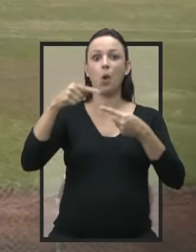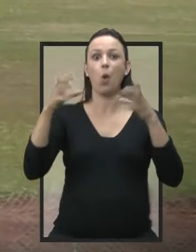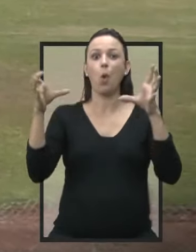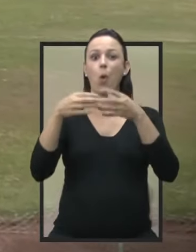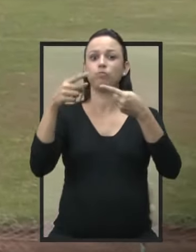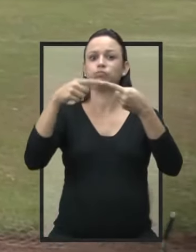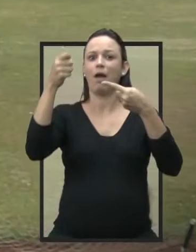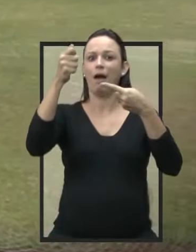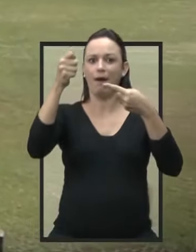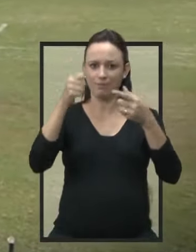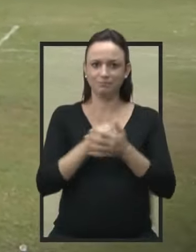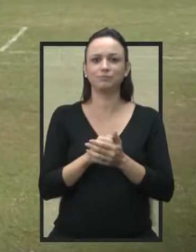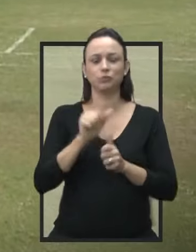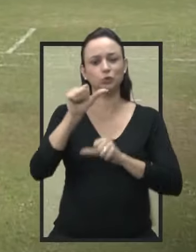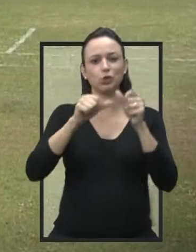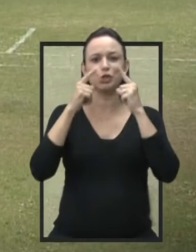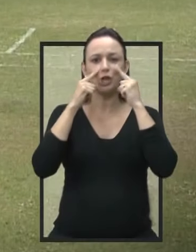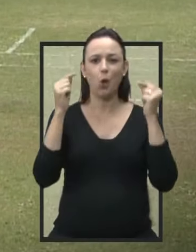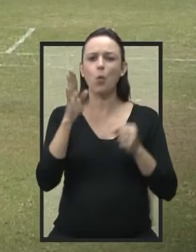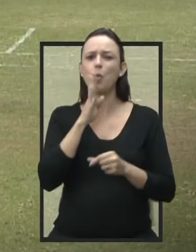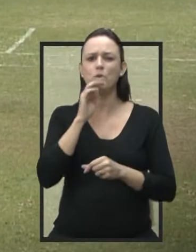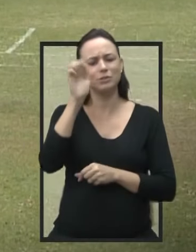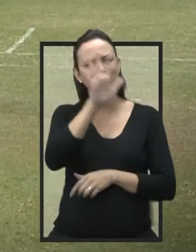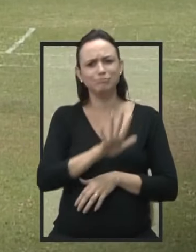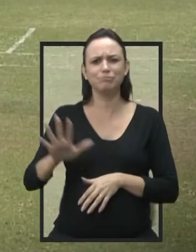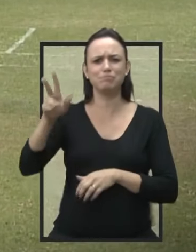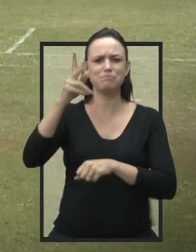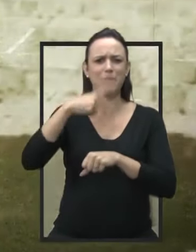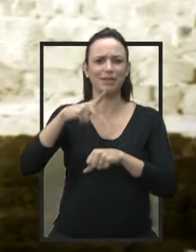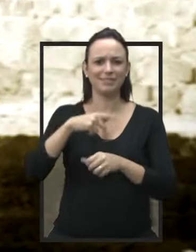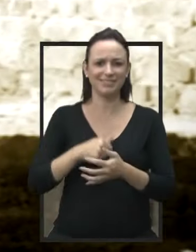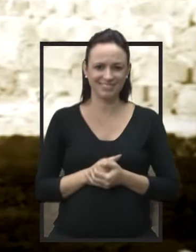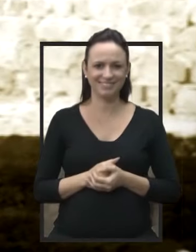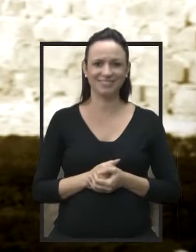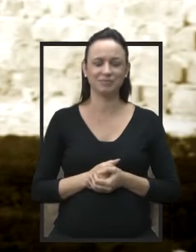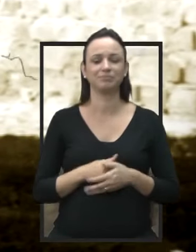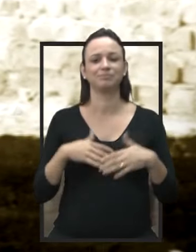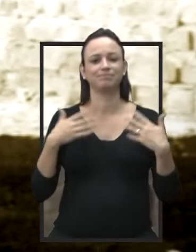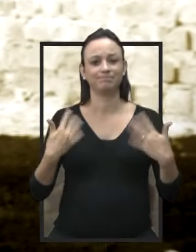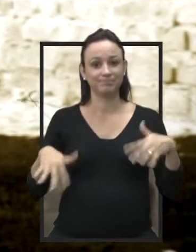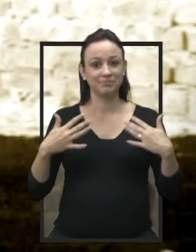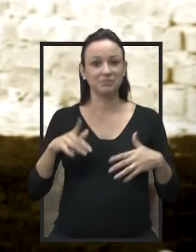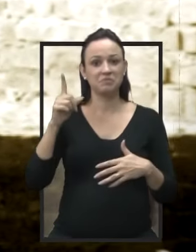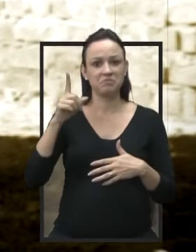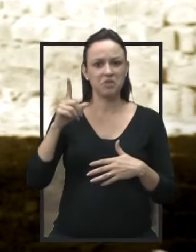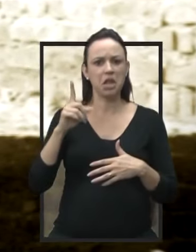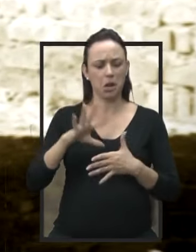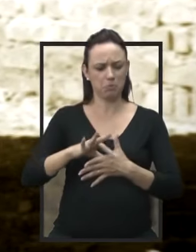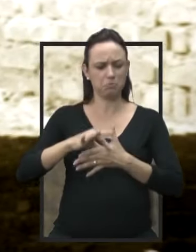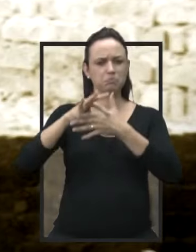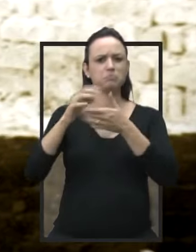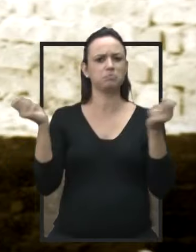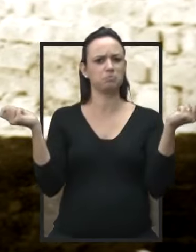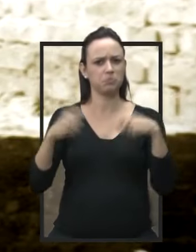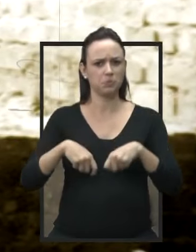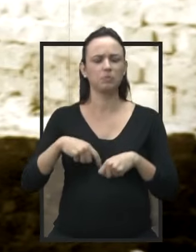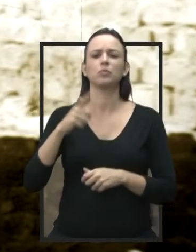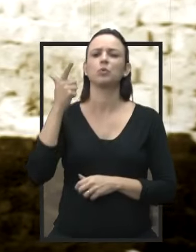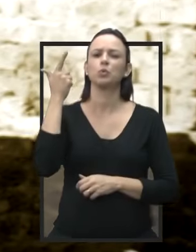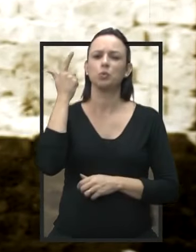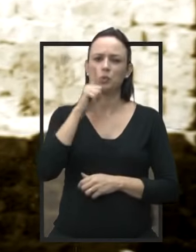paulista e tornar a cidade de Jaú conhecida em todo o país. E graças à capacidade de liderança que ele